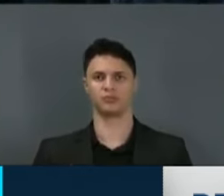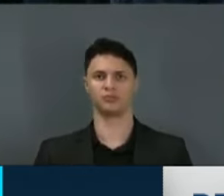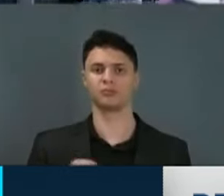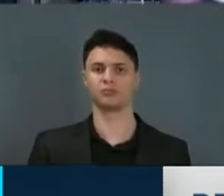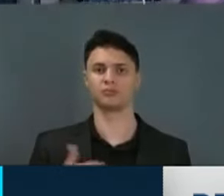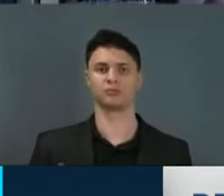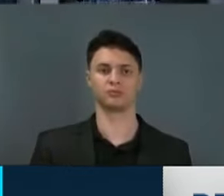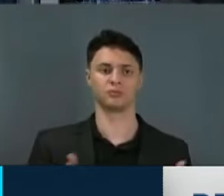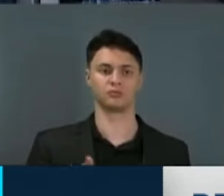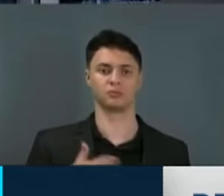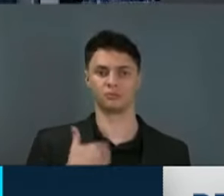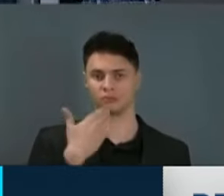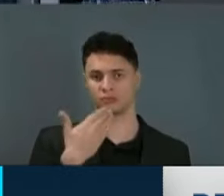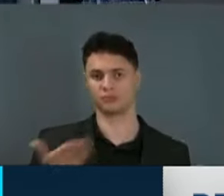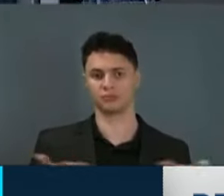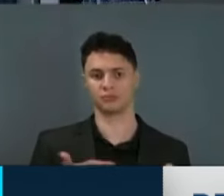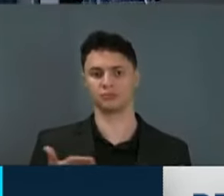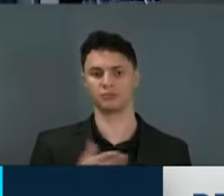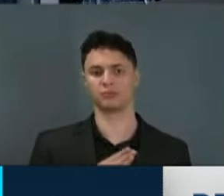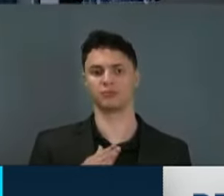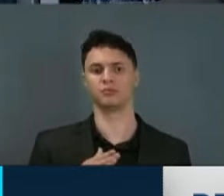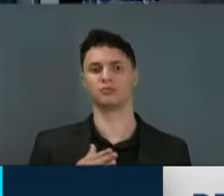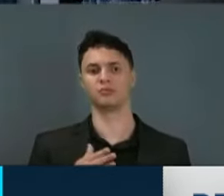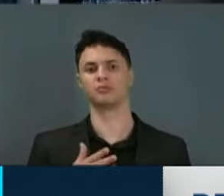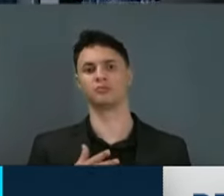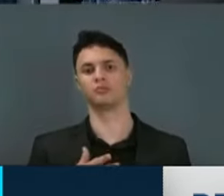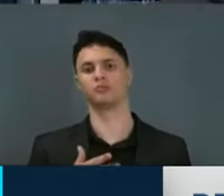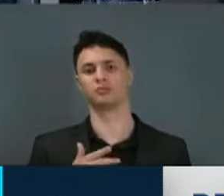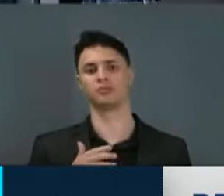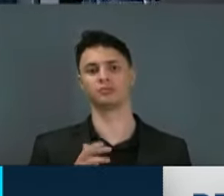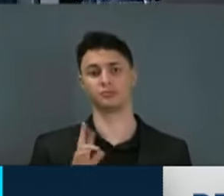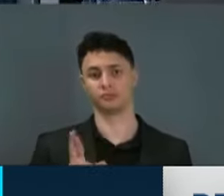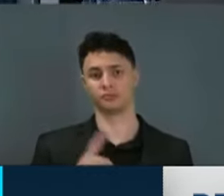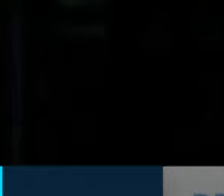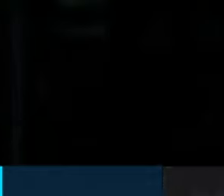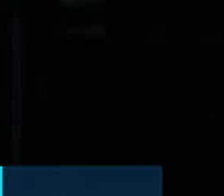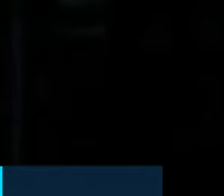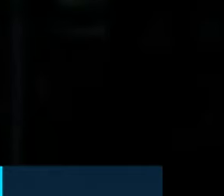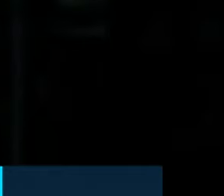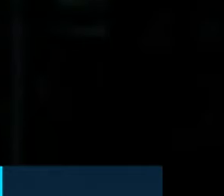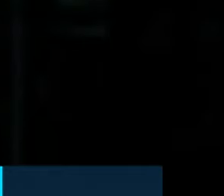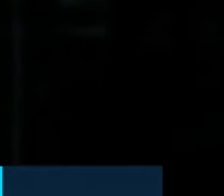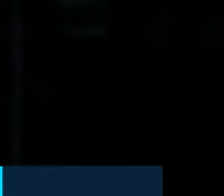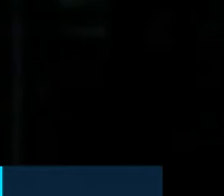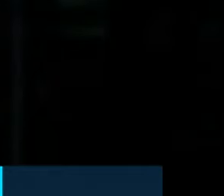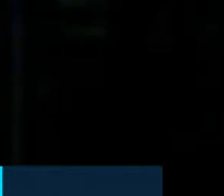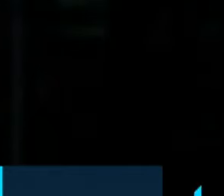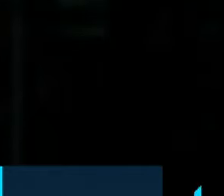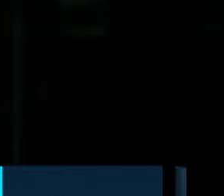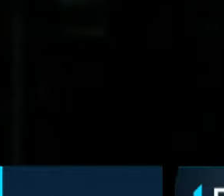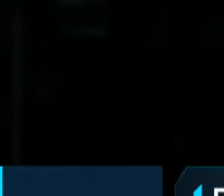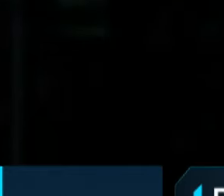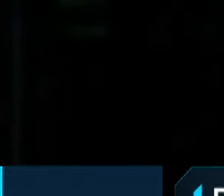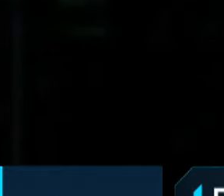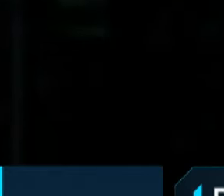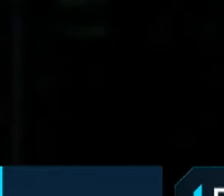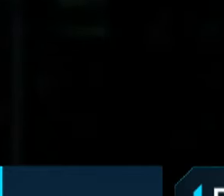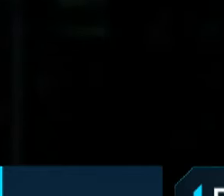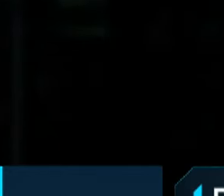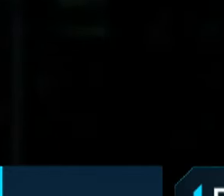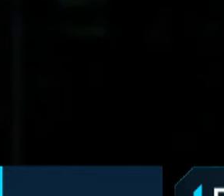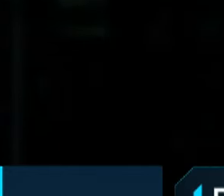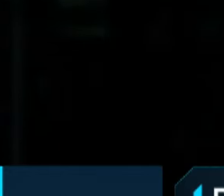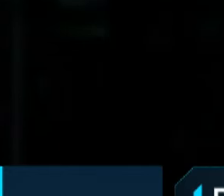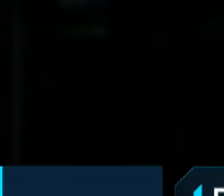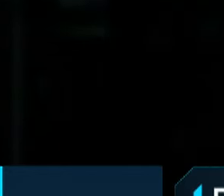prevê incentivos fiscais para empresas e produtos sustentáveis. Não será taxar as blusinhas que